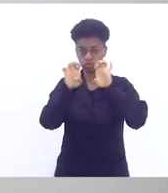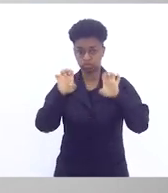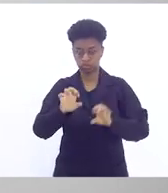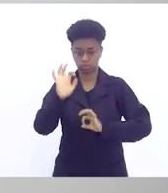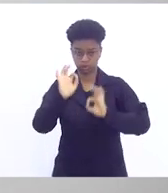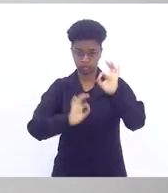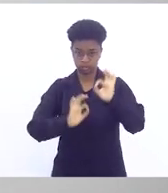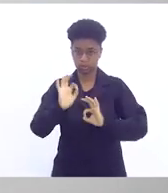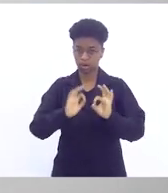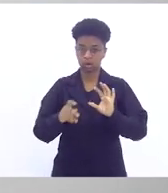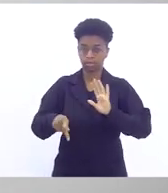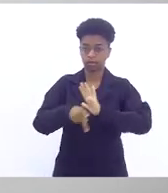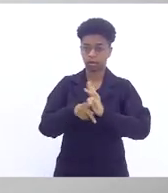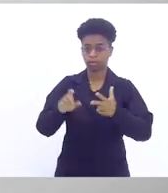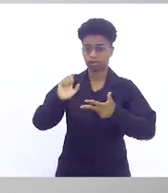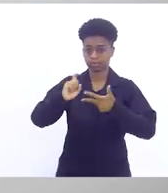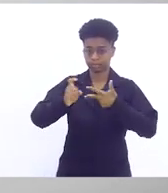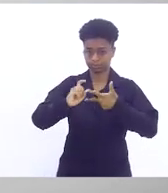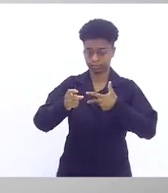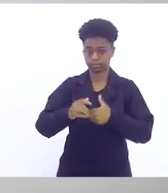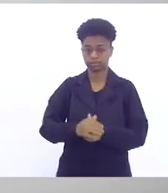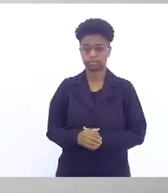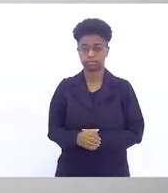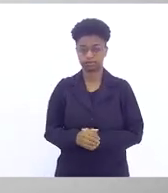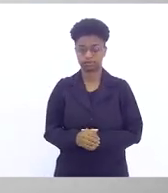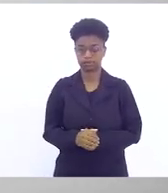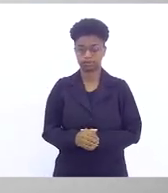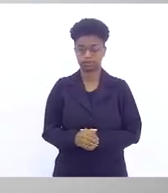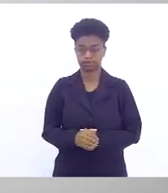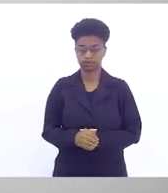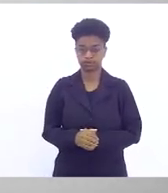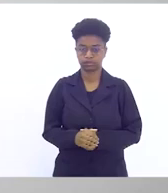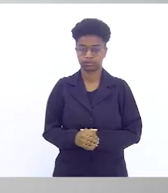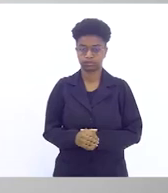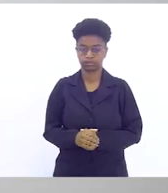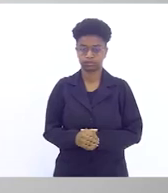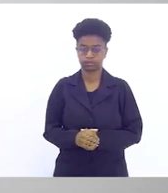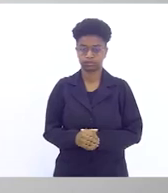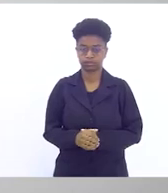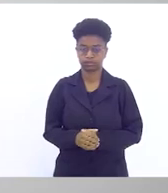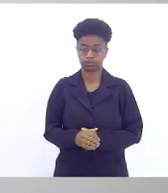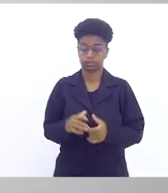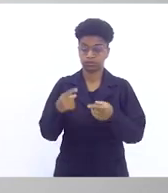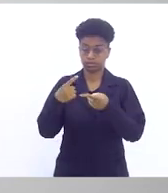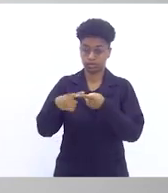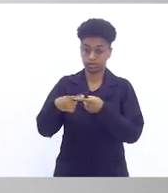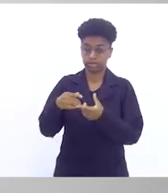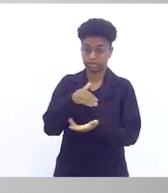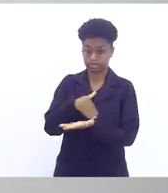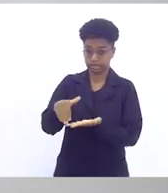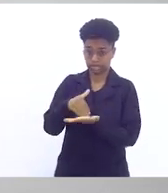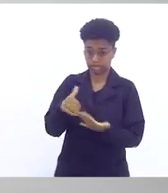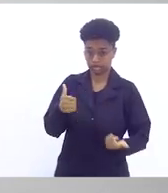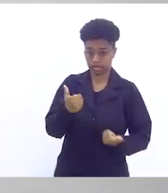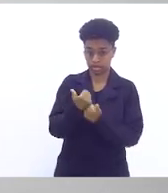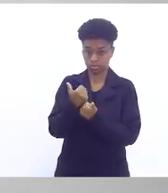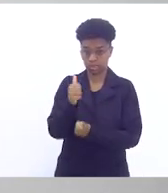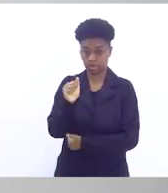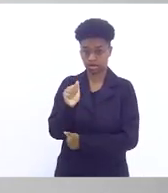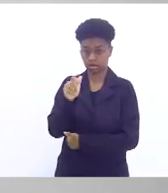do Poder Executivo quando o subsecretário Adilson